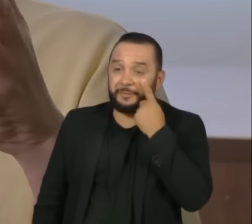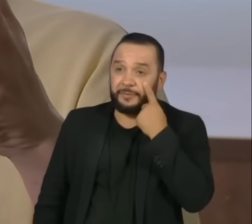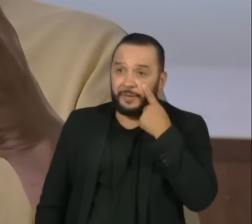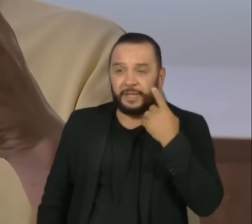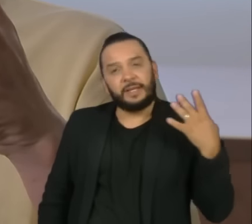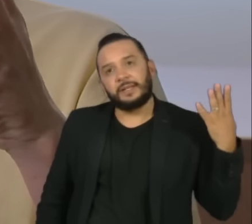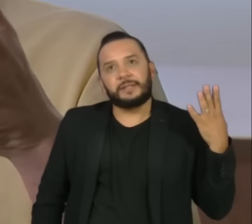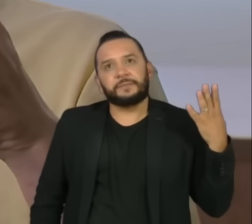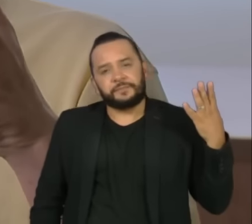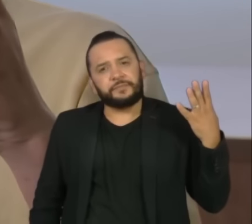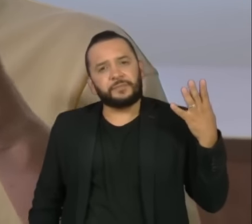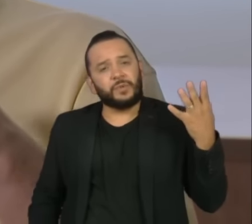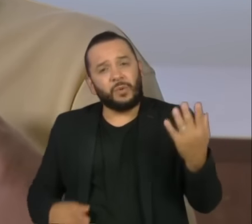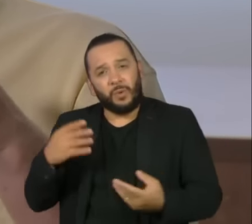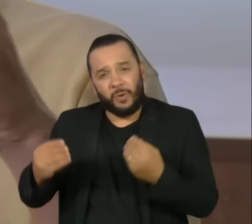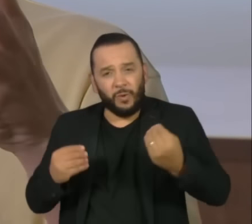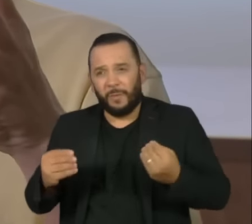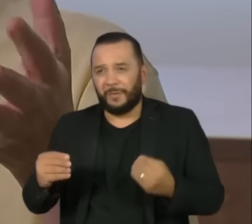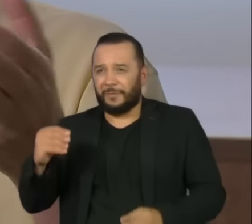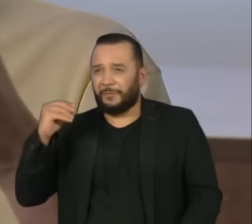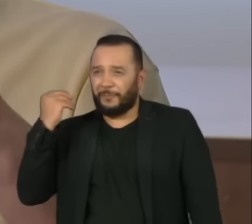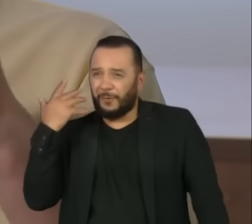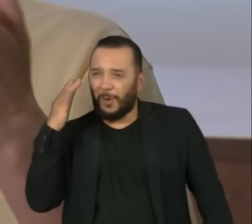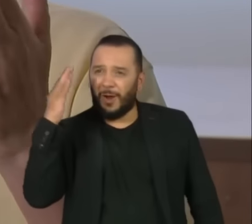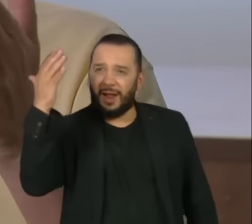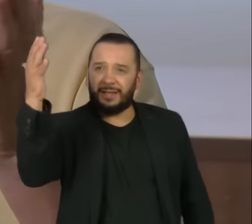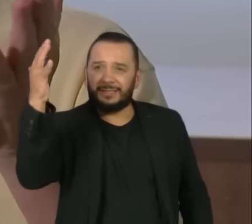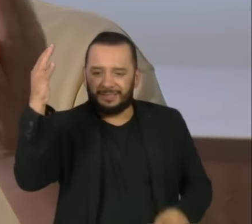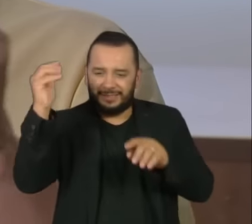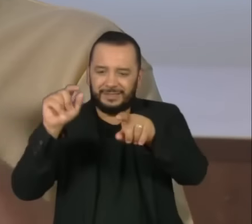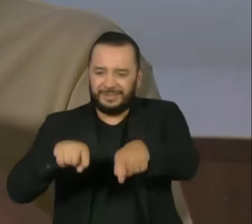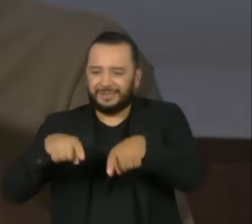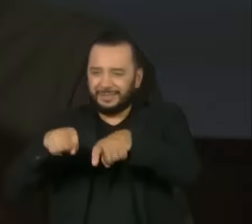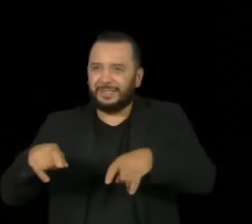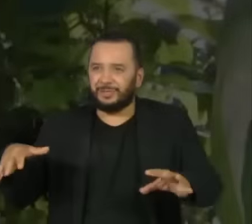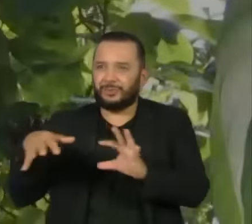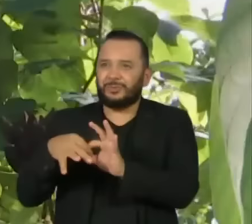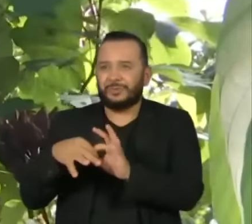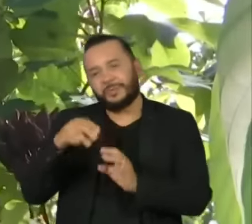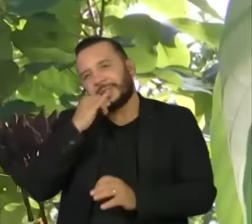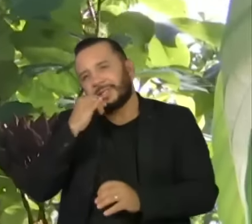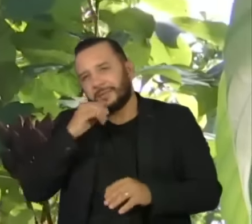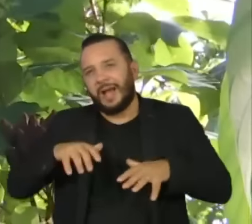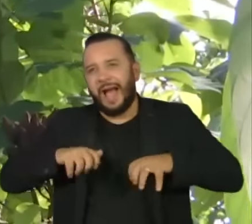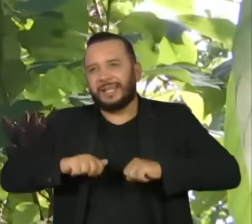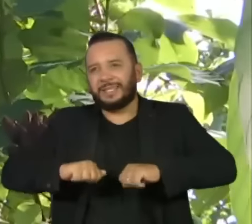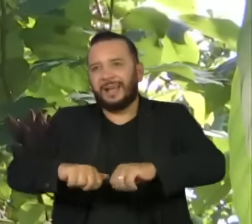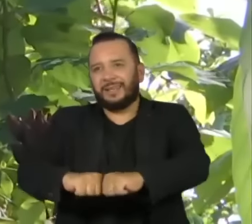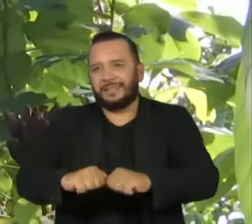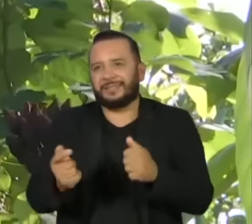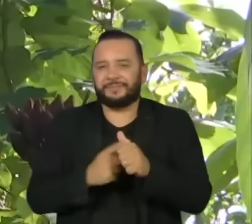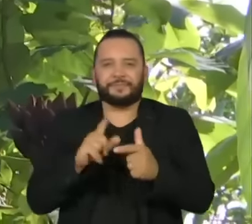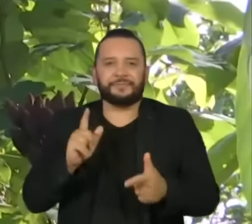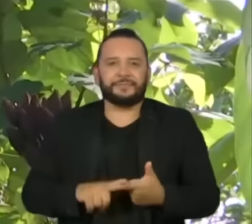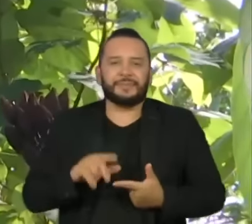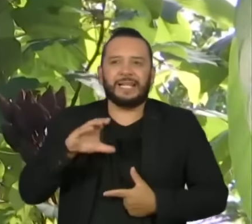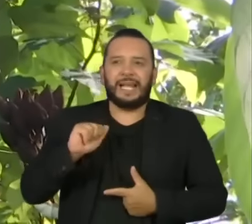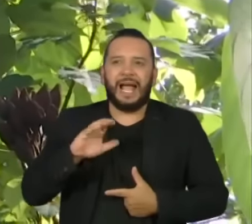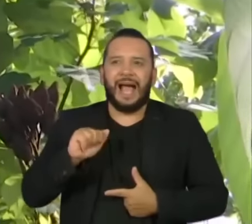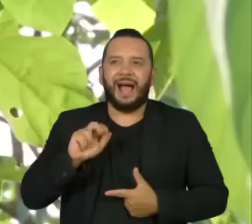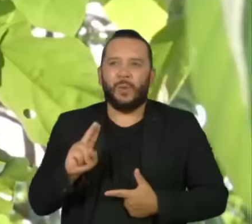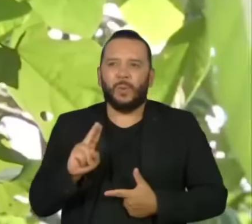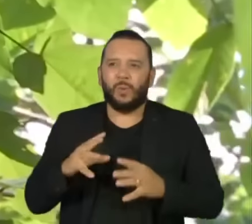um sistema agroflorestal produz, por exemplo, açaí, cacau. Então, esse modelo de